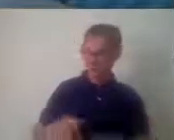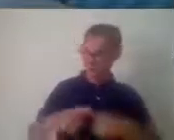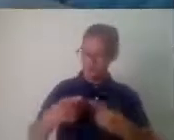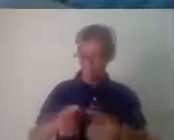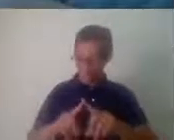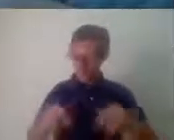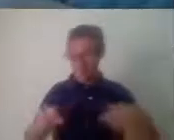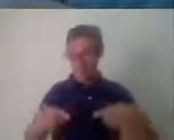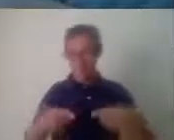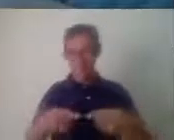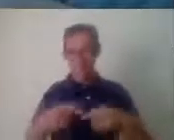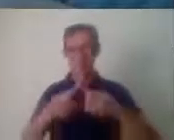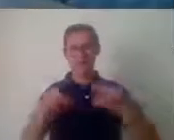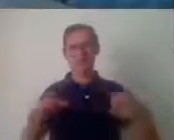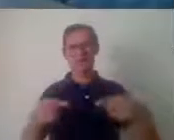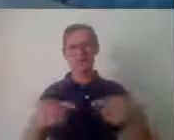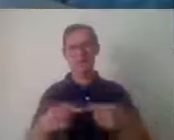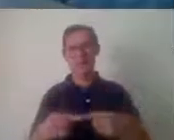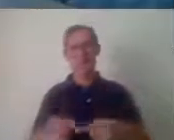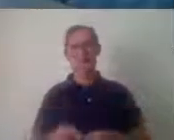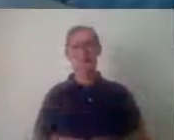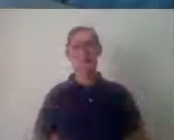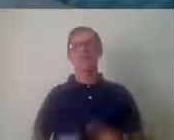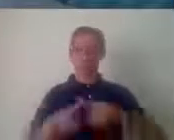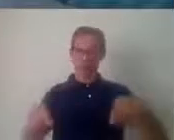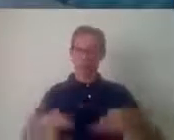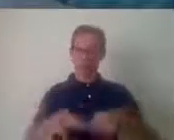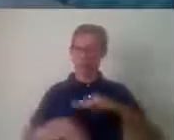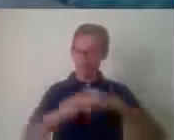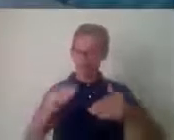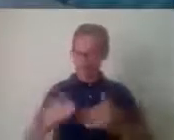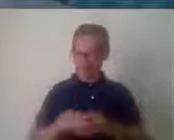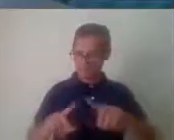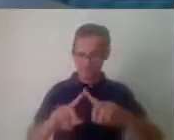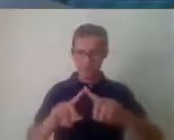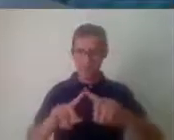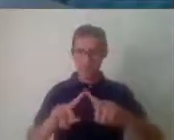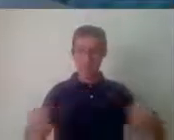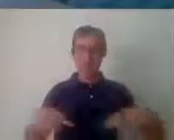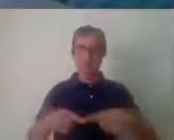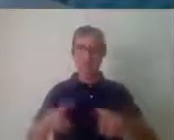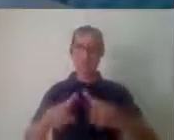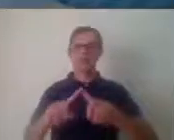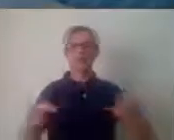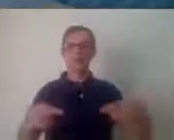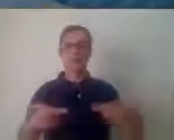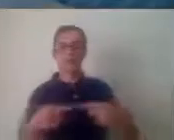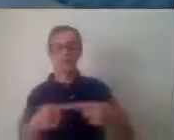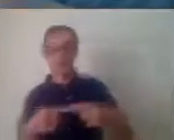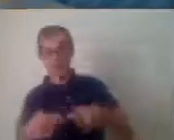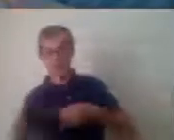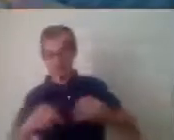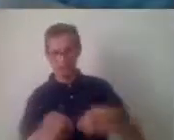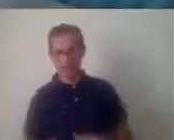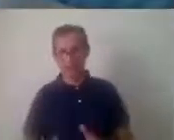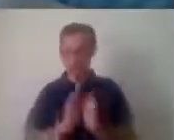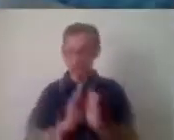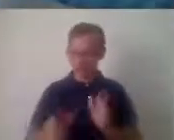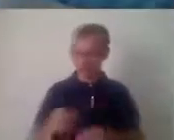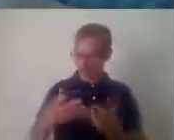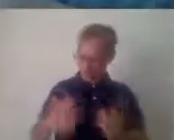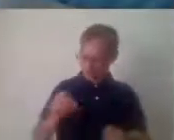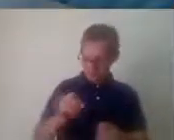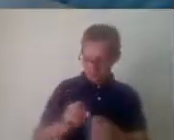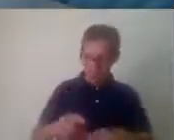região retangular, você tem uma região mais geral. Nas regiões retangulares, você pode escolher a ordem que você quisesse